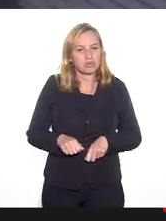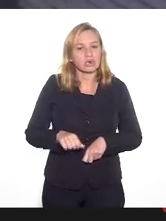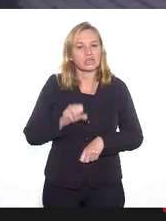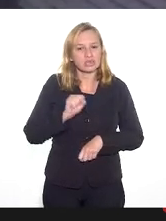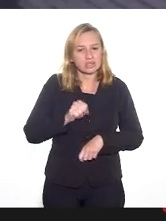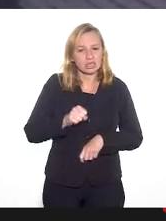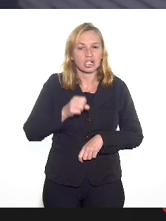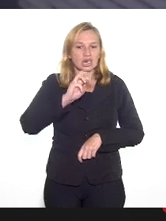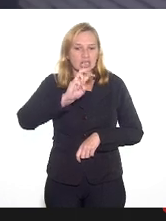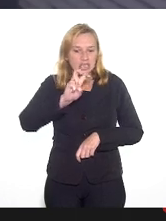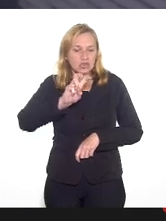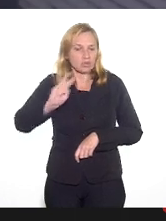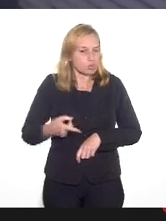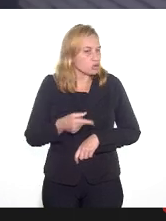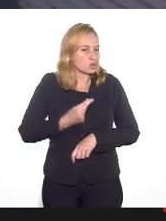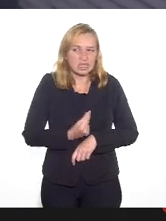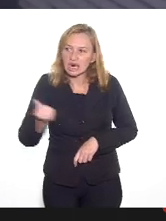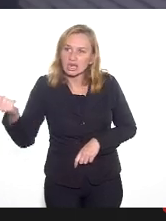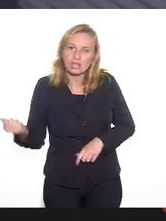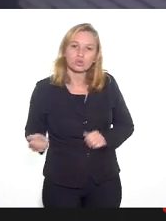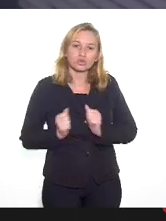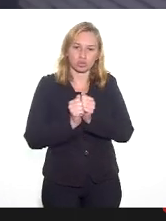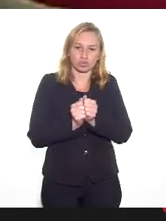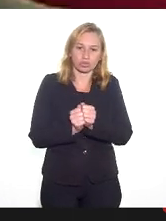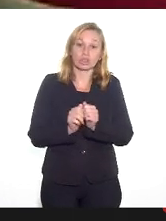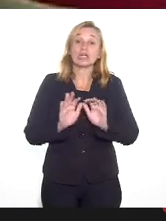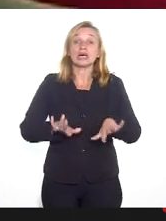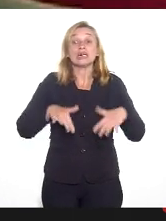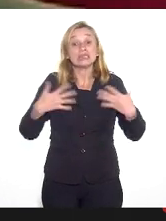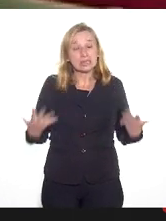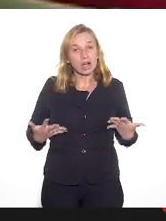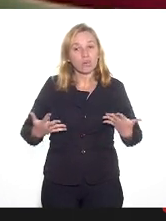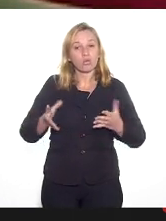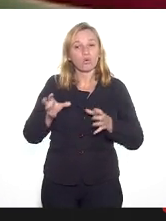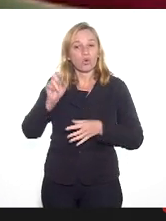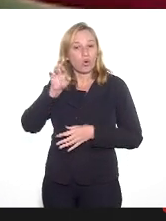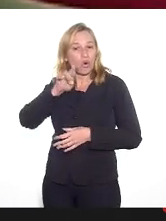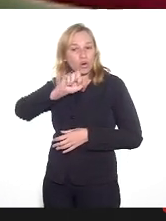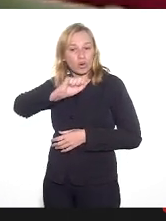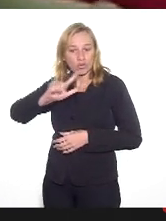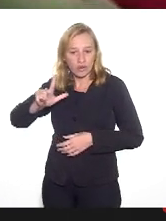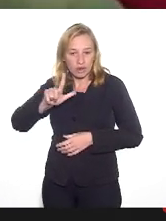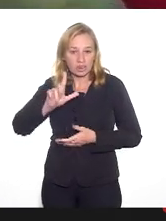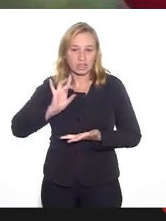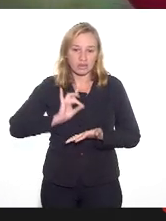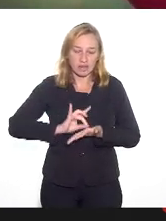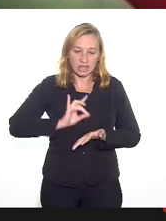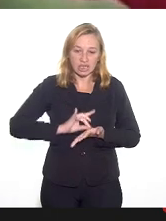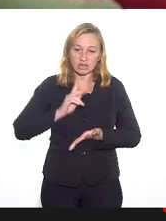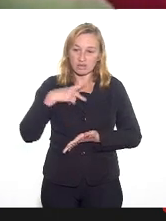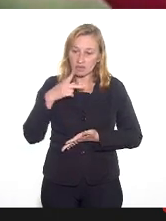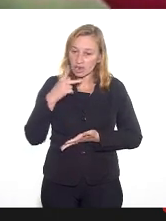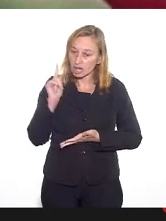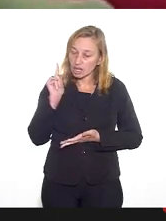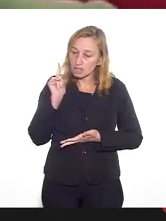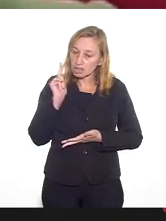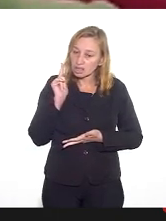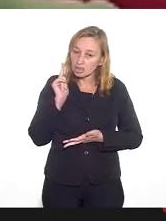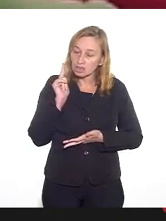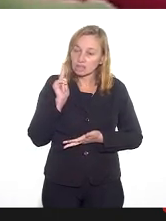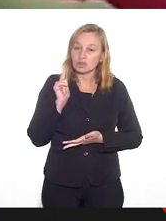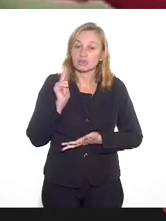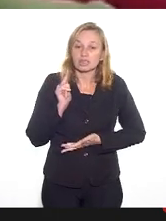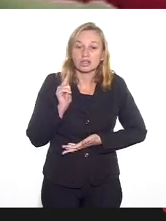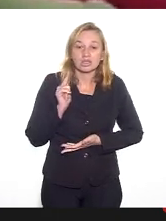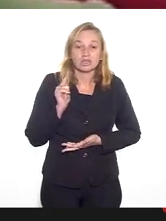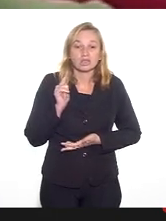saída de 5 mil de uma vez. Né? Então, coronel, na verdade, nós estamos falando a mesma coisa. Nós estamos